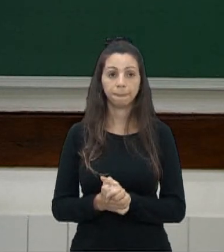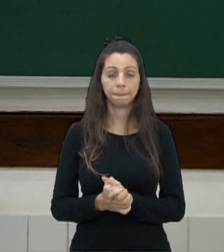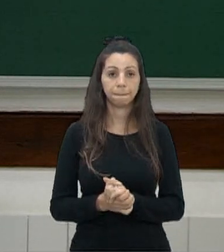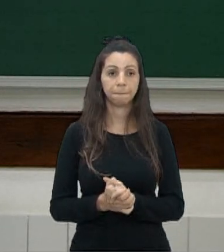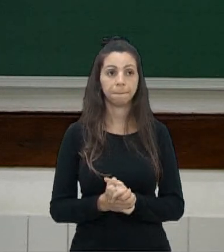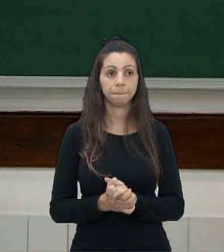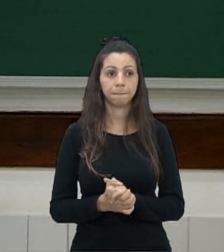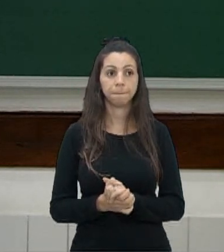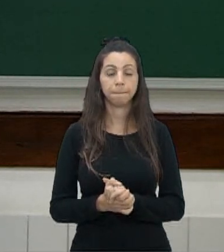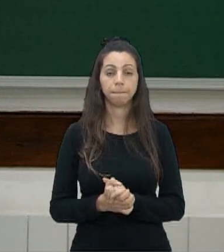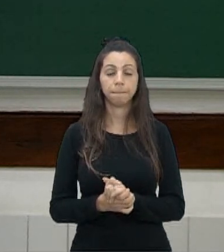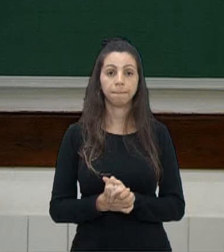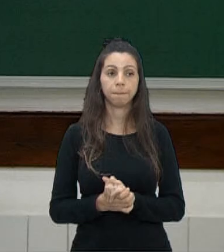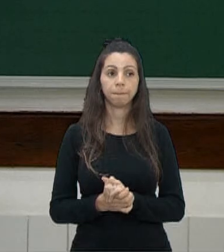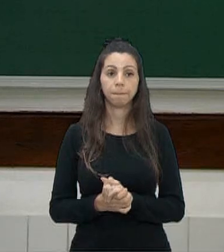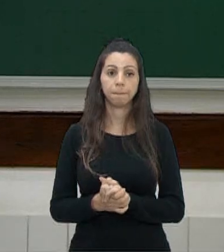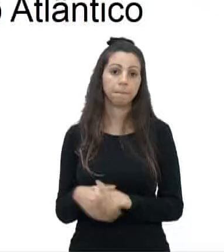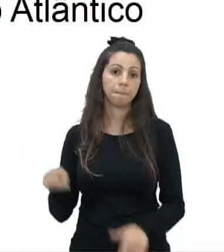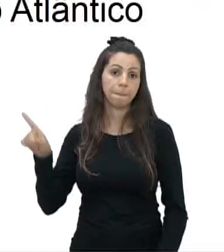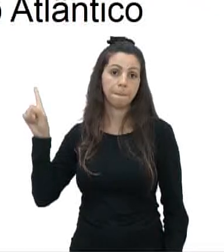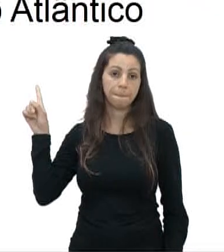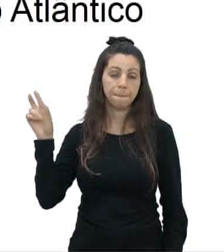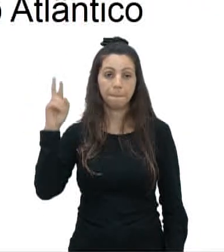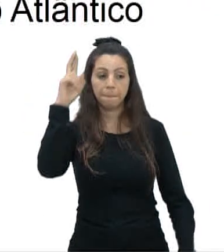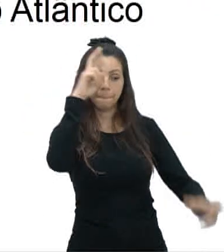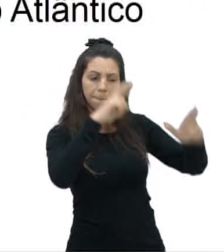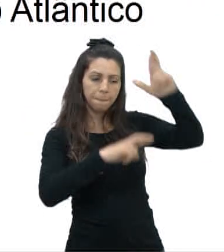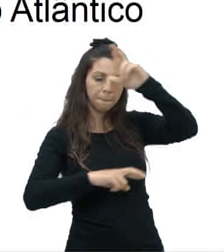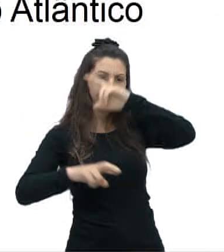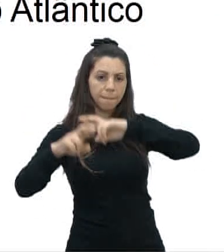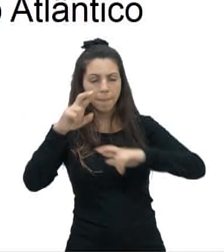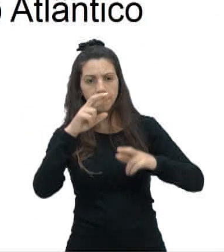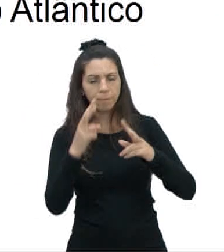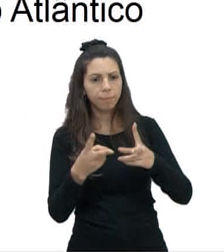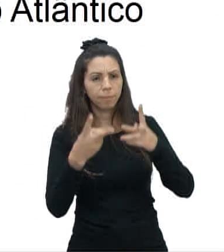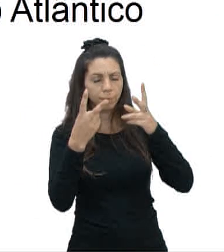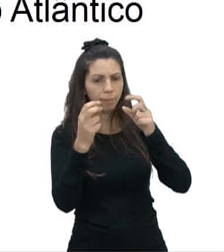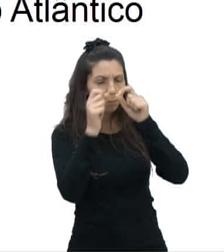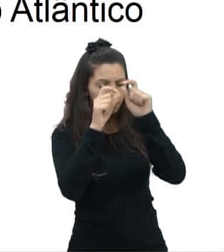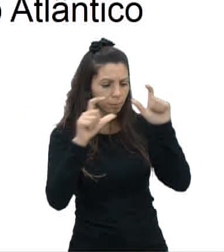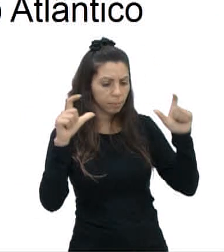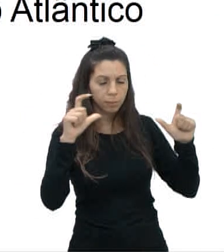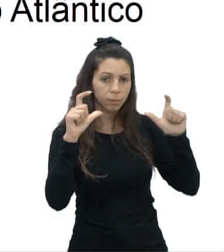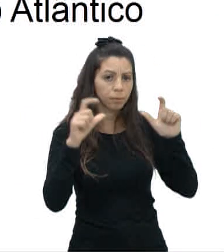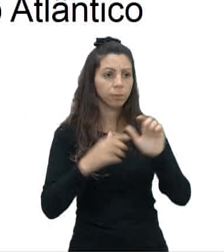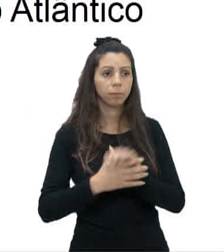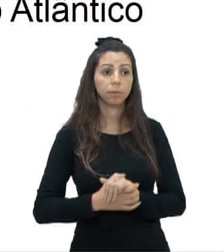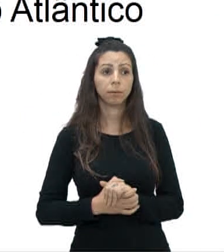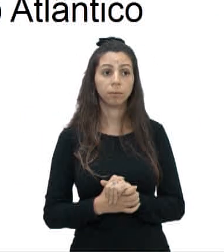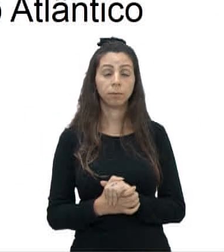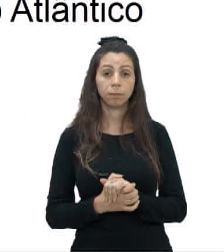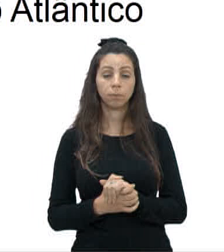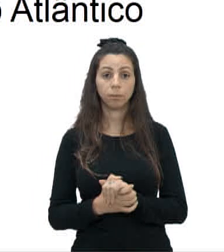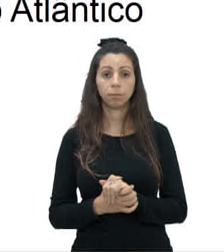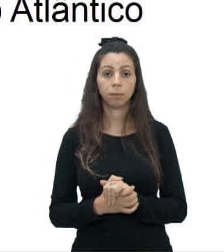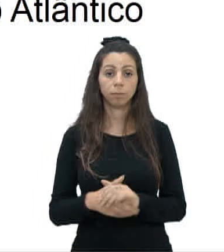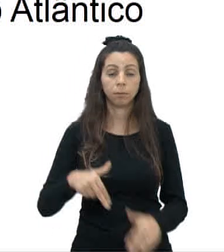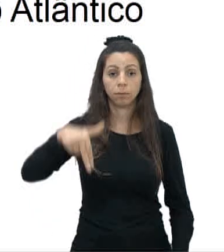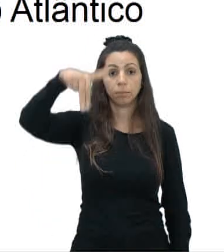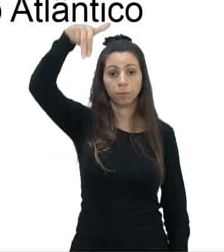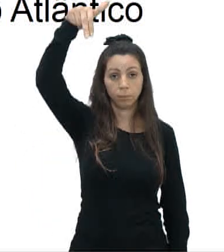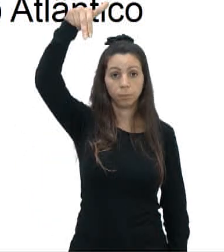Brasil Central. Olhando aqui neste mapa, observa de novo com bastante atenção esse mapa. Nós temos o escudo das Guianas na